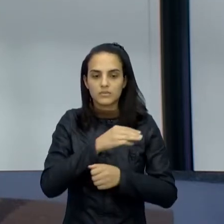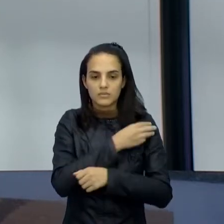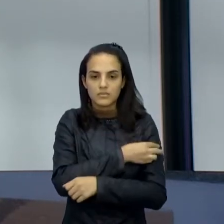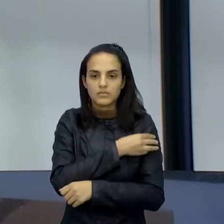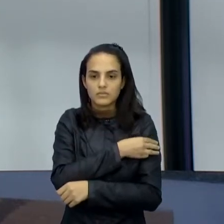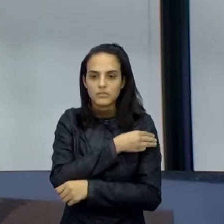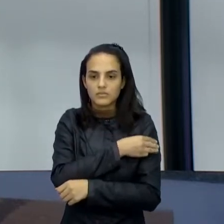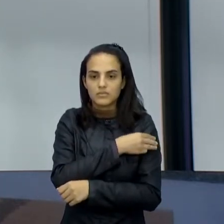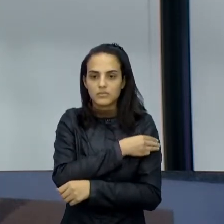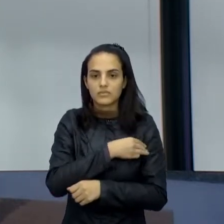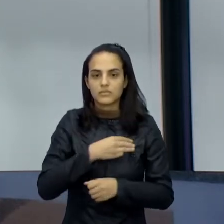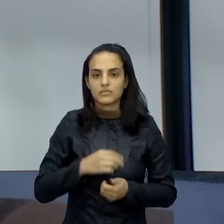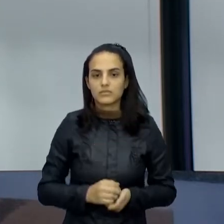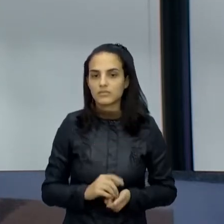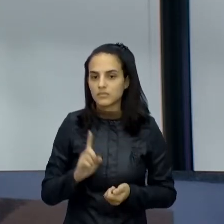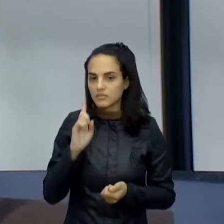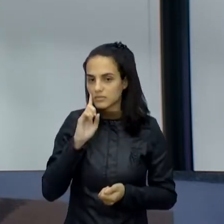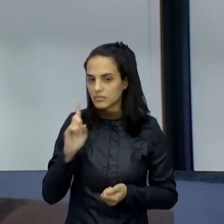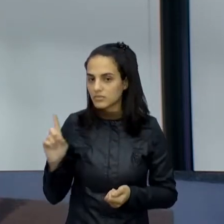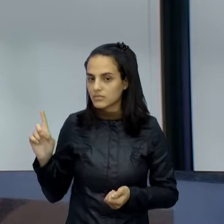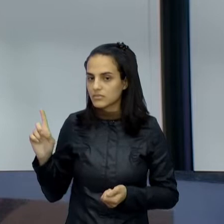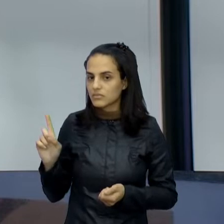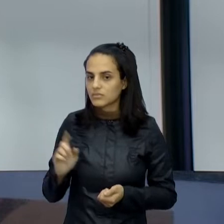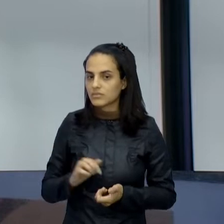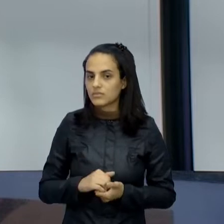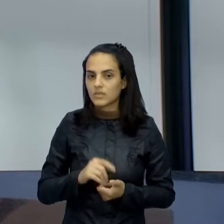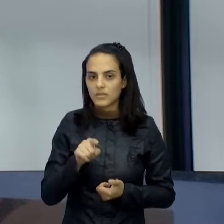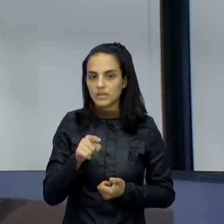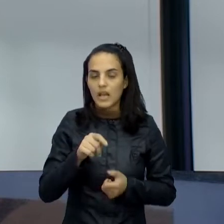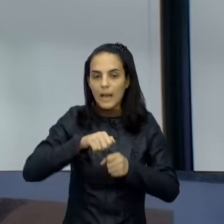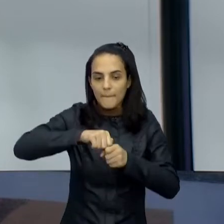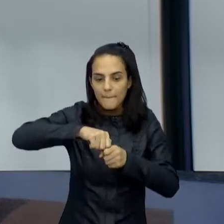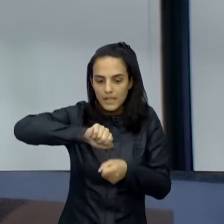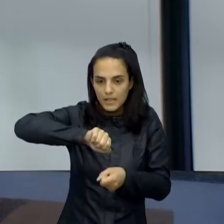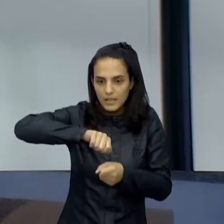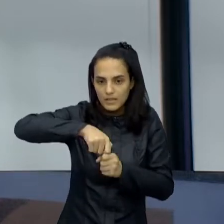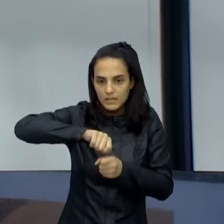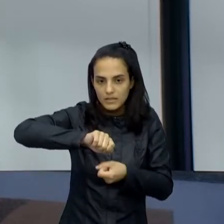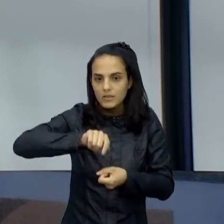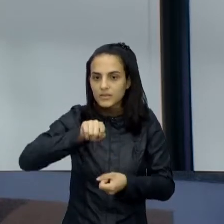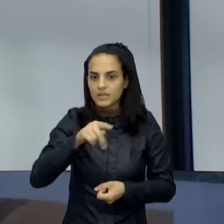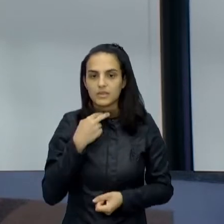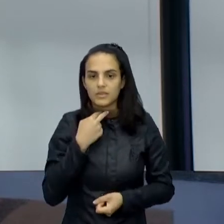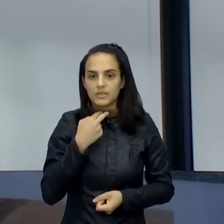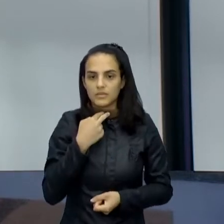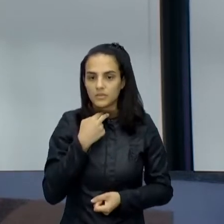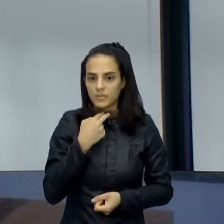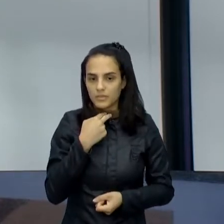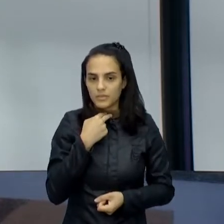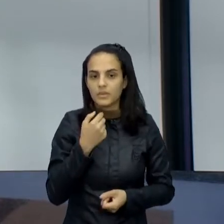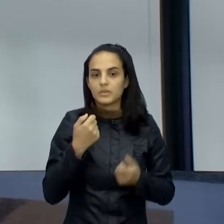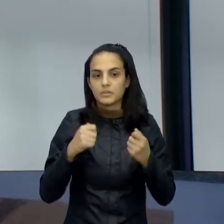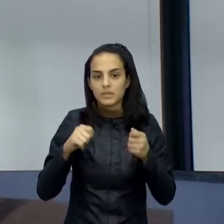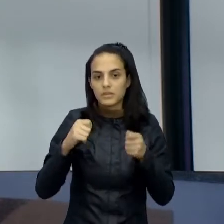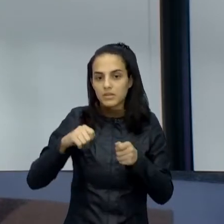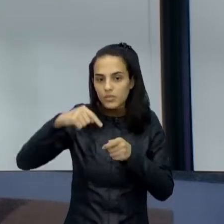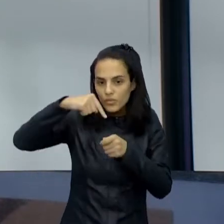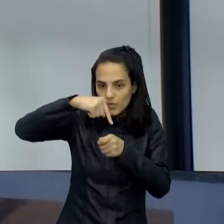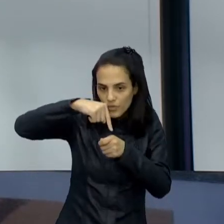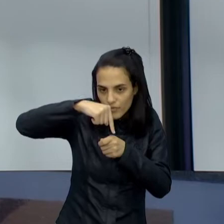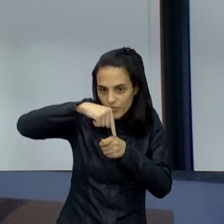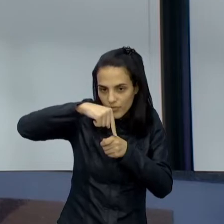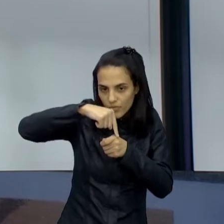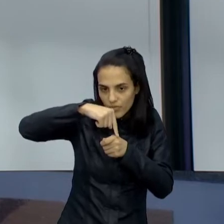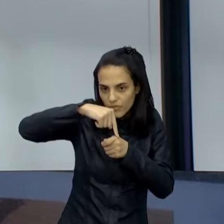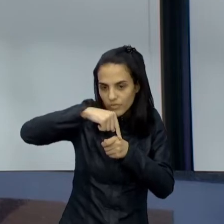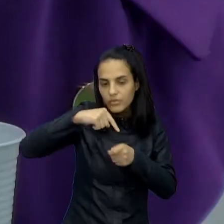pra gente fazer, ó. Detalhe, a latinha de refrigerante você não pode abrir. Você tem que comprar a latinha, fazer um furo, não sei se você consegue